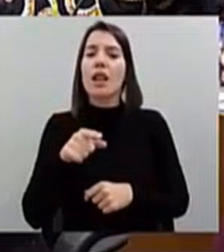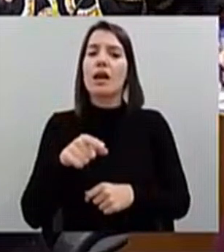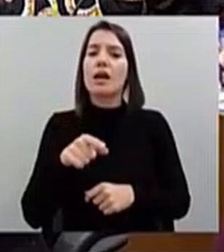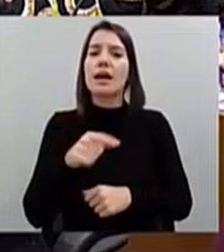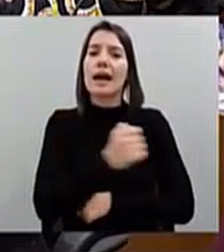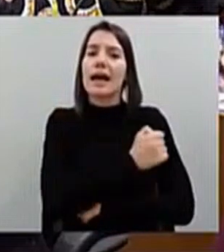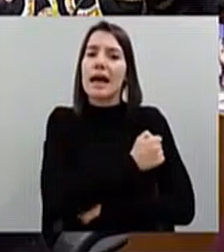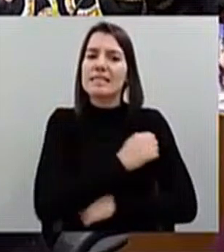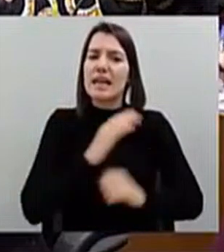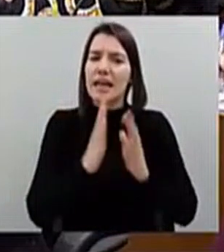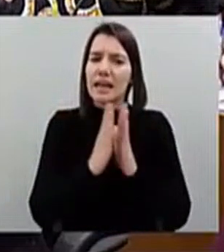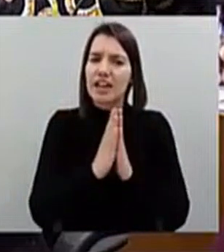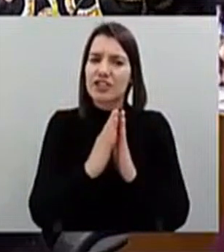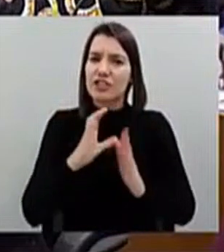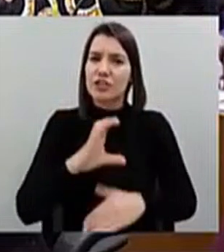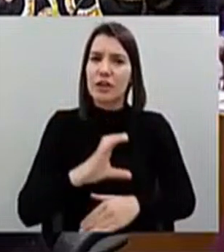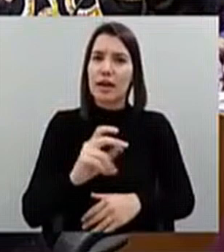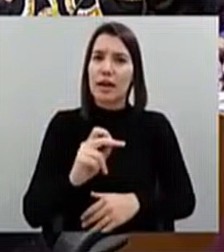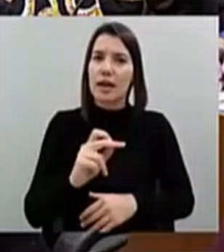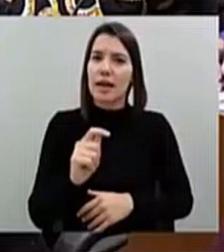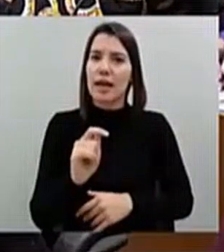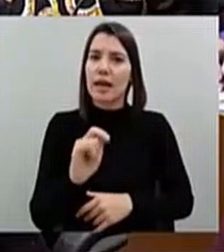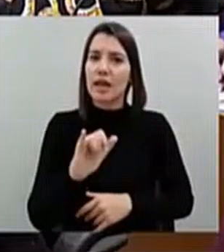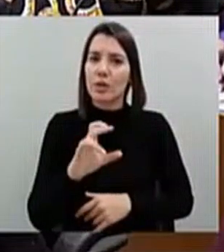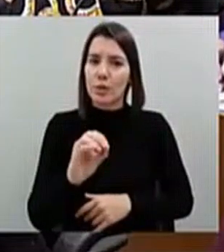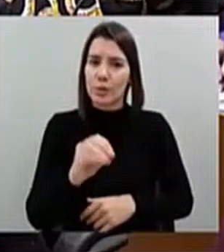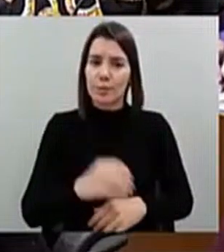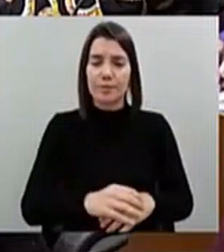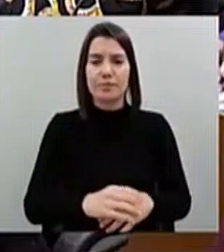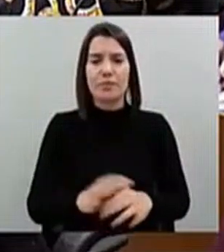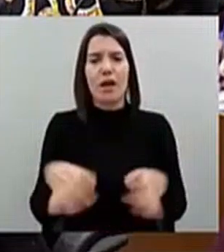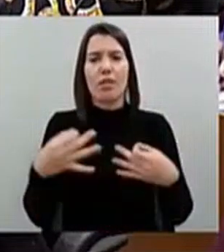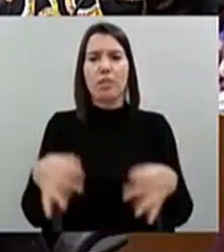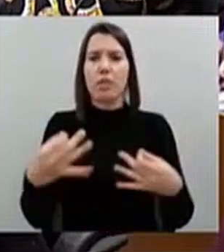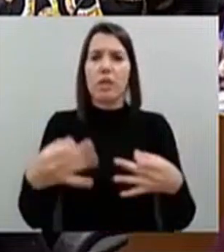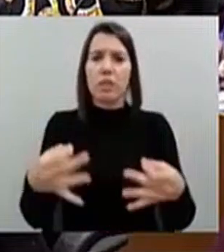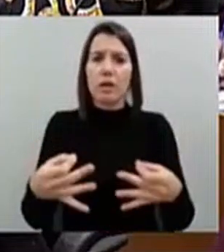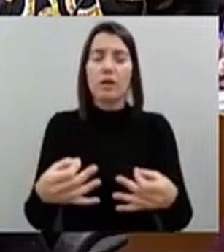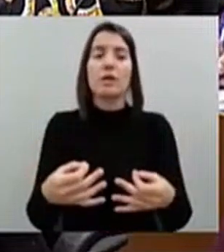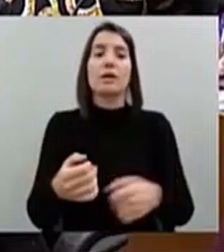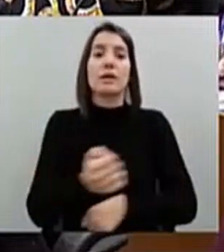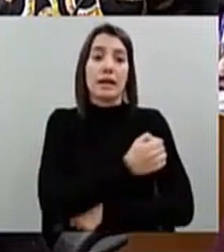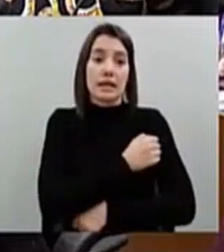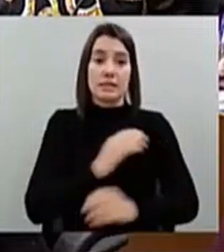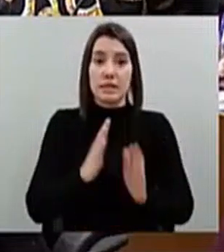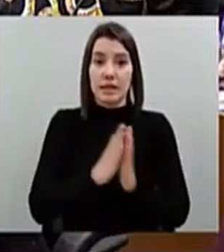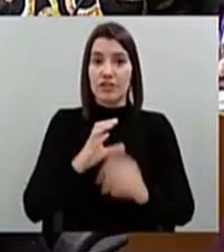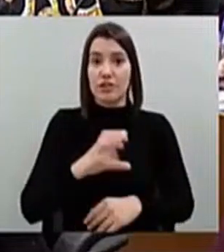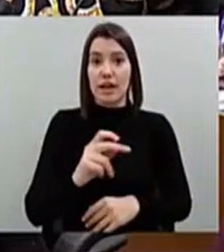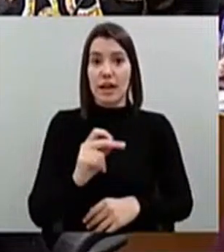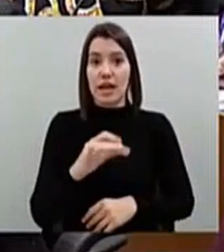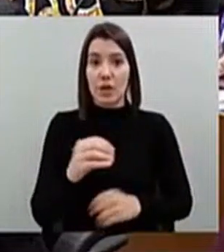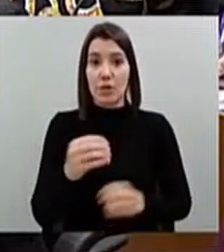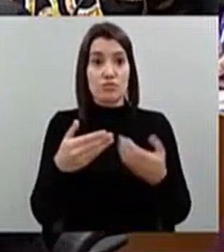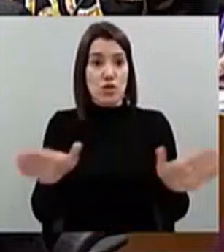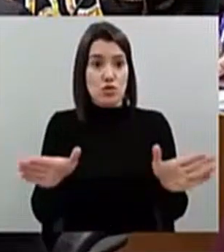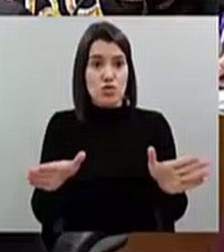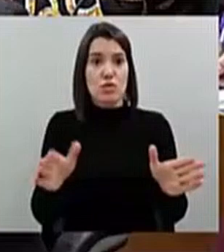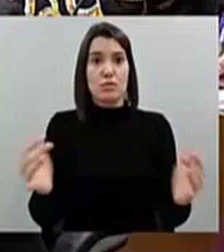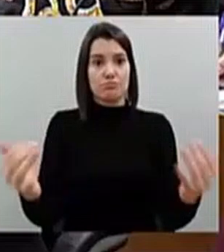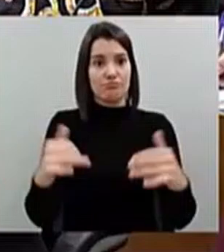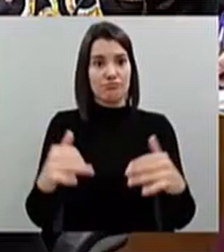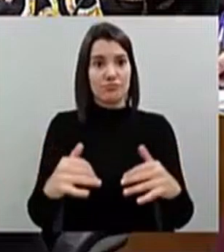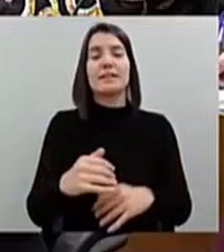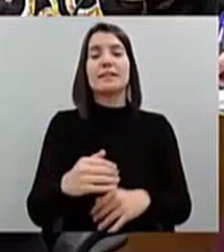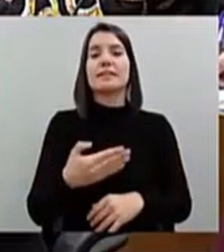Esqueiro. Depois de sucessivos adiamentos, a Casa Igreja Esqueiro foi aberta ao público no passado dia 7 de junho